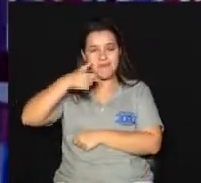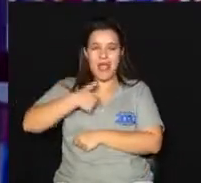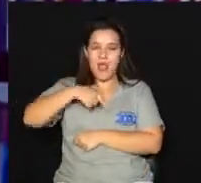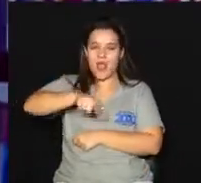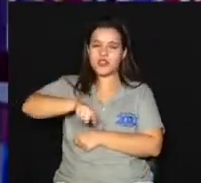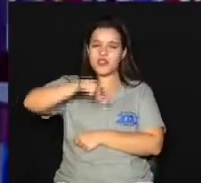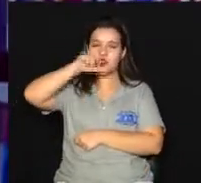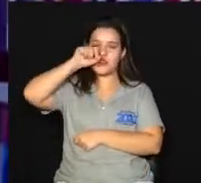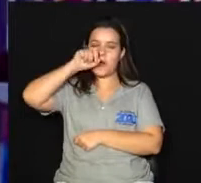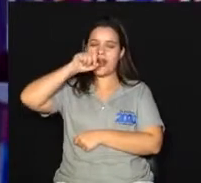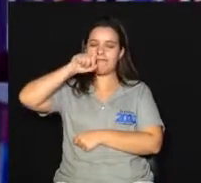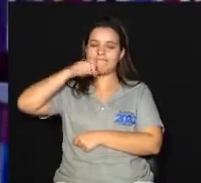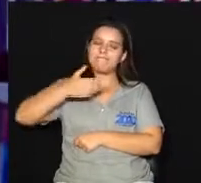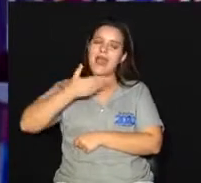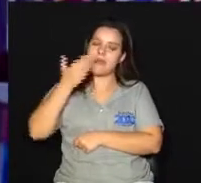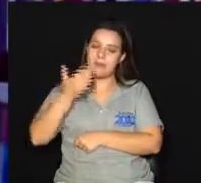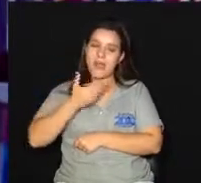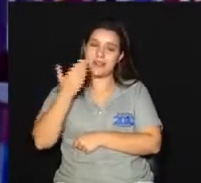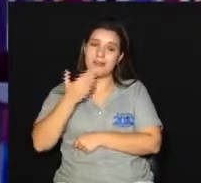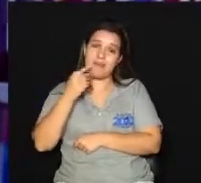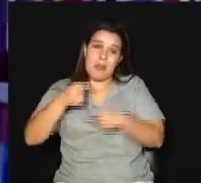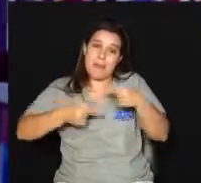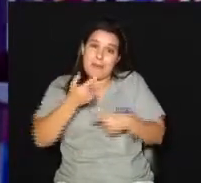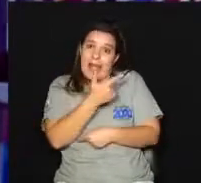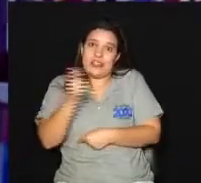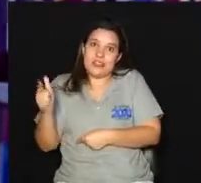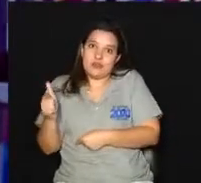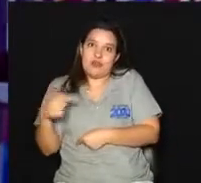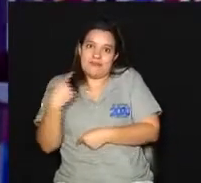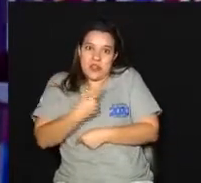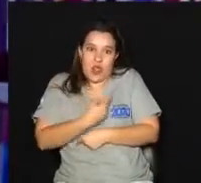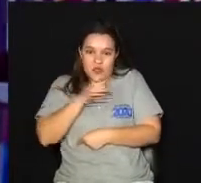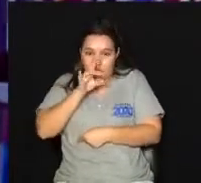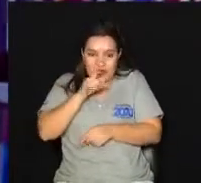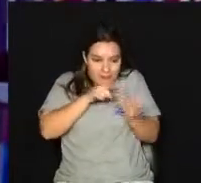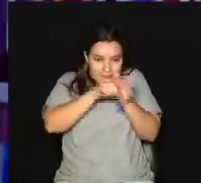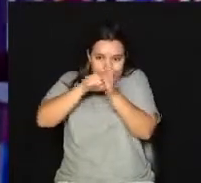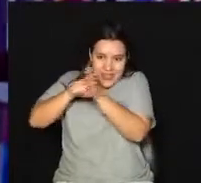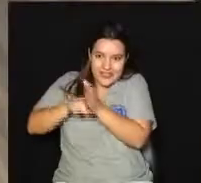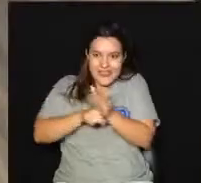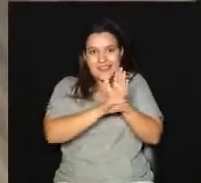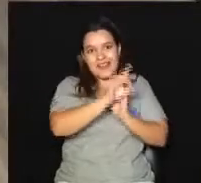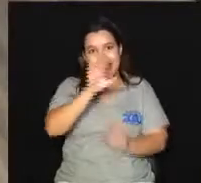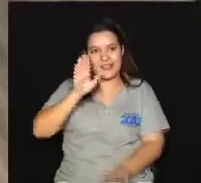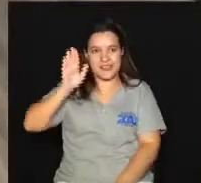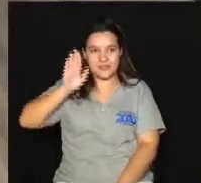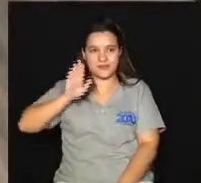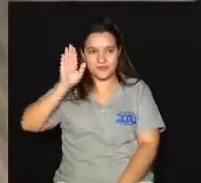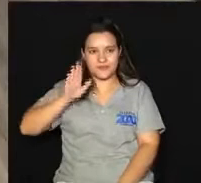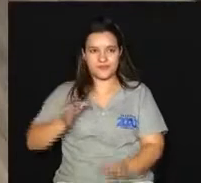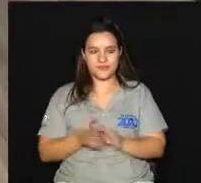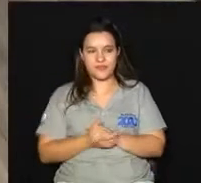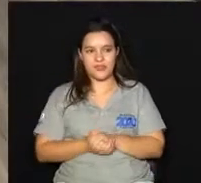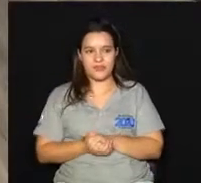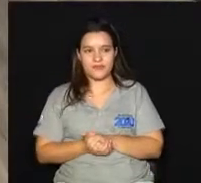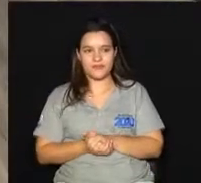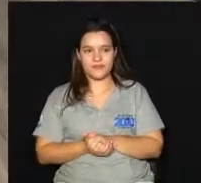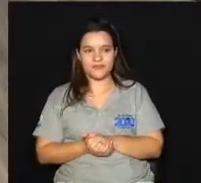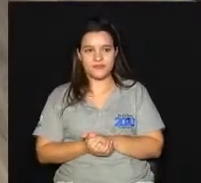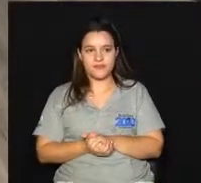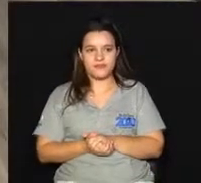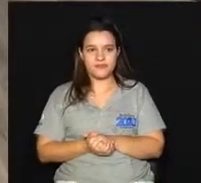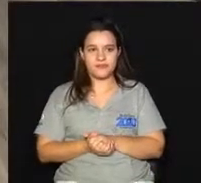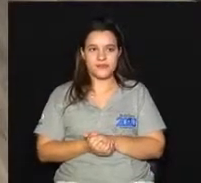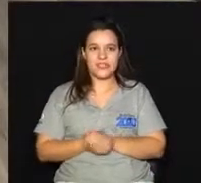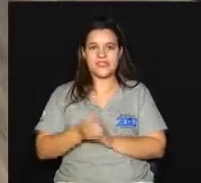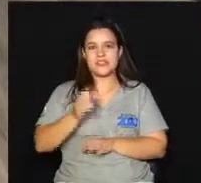mais significativa, isso é verdade. Caso este formato ele permaneça, digamos que as emissoras